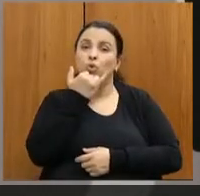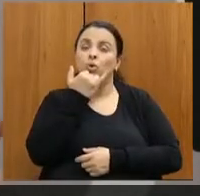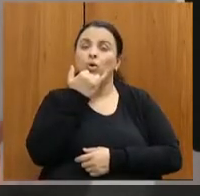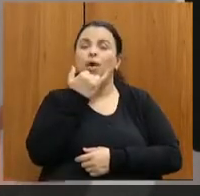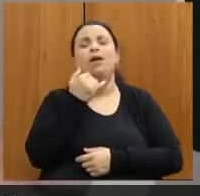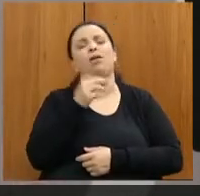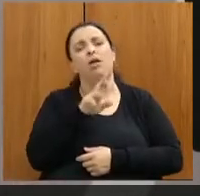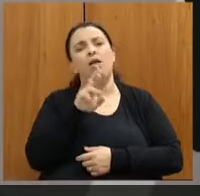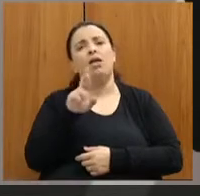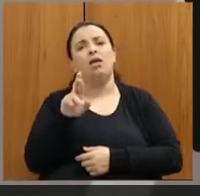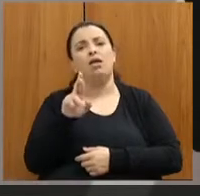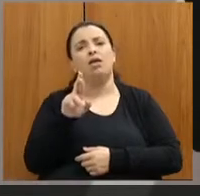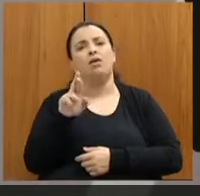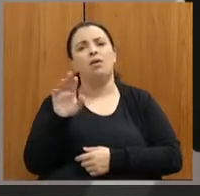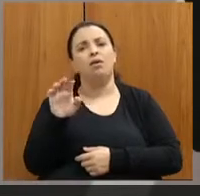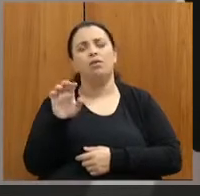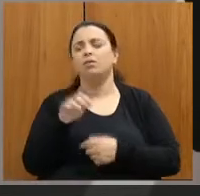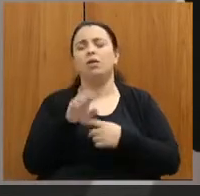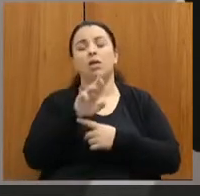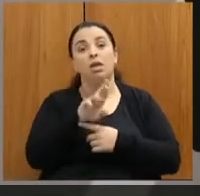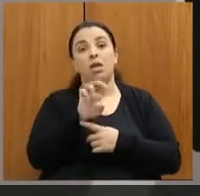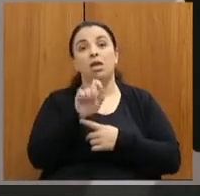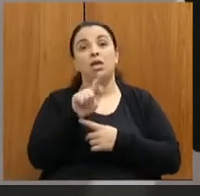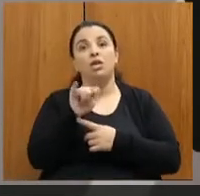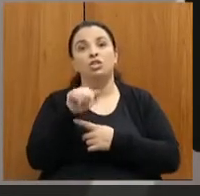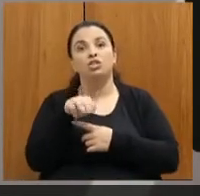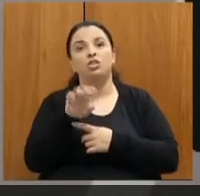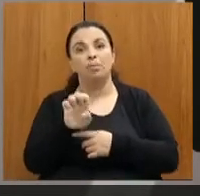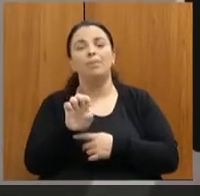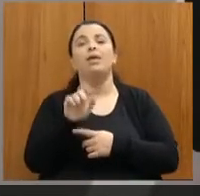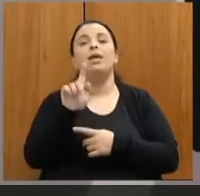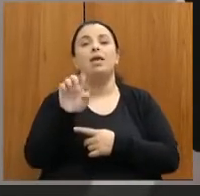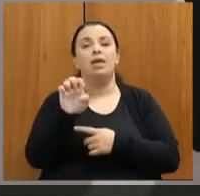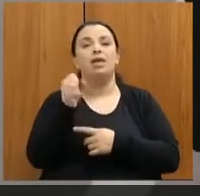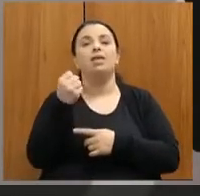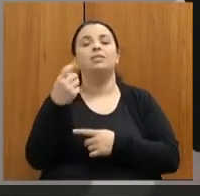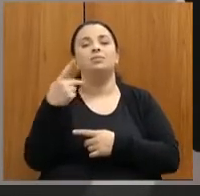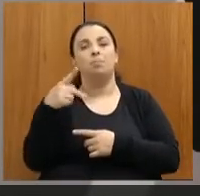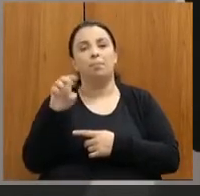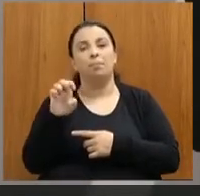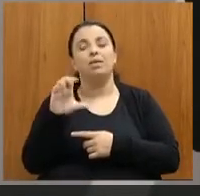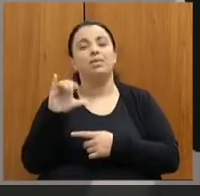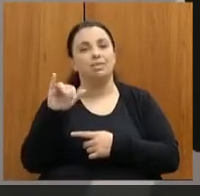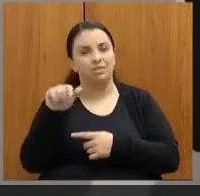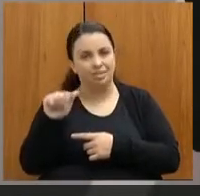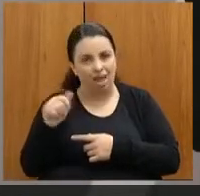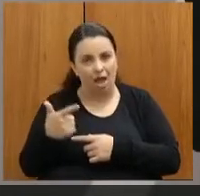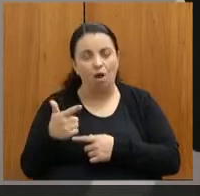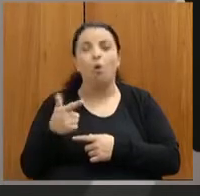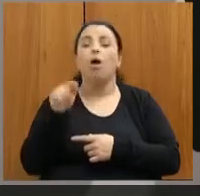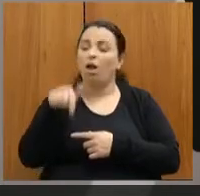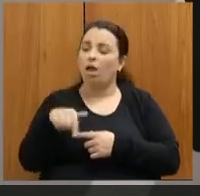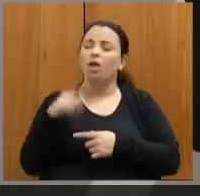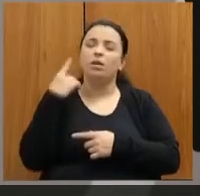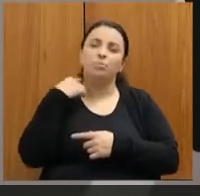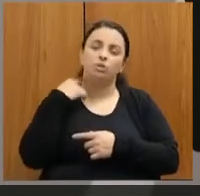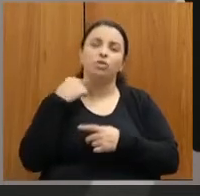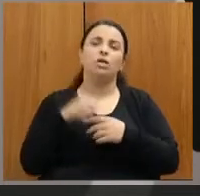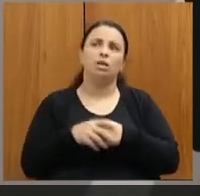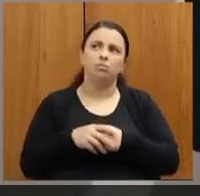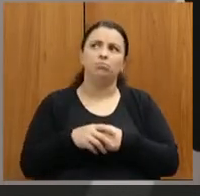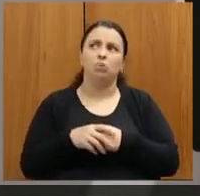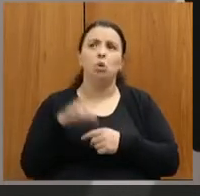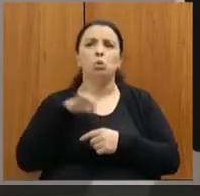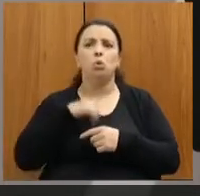todos os governos que eu me lembro eu só estou aqui desde o governo Aécio todos praticarão aí o regime especial